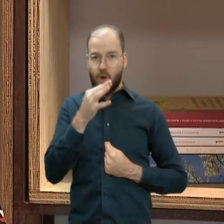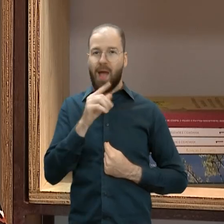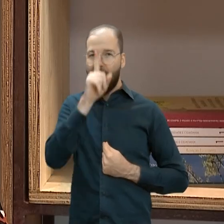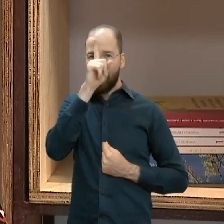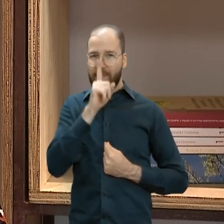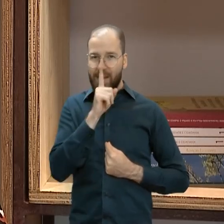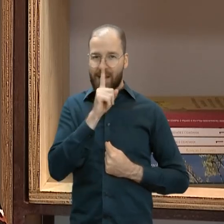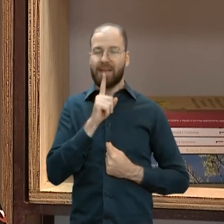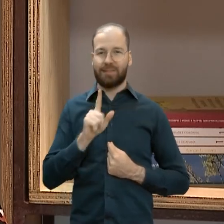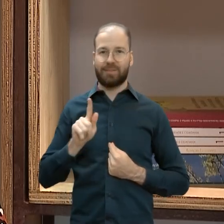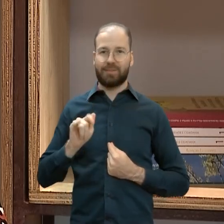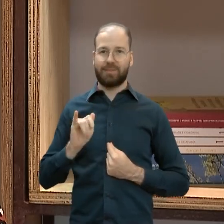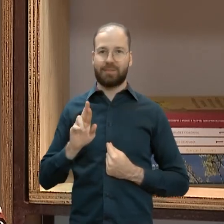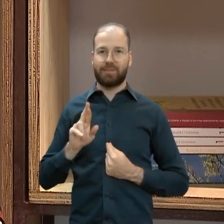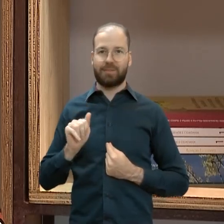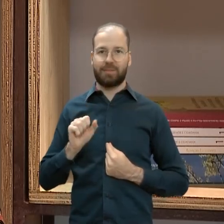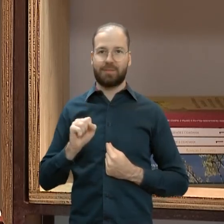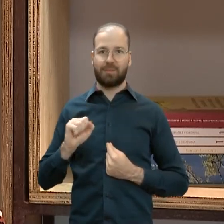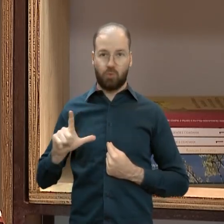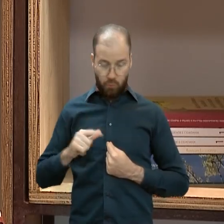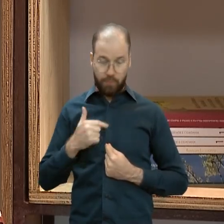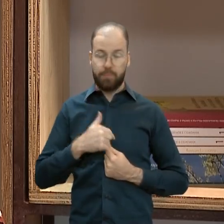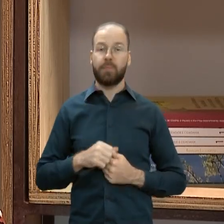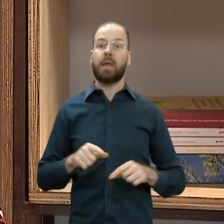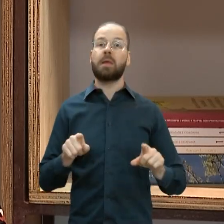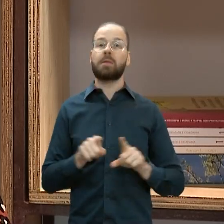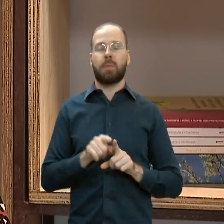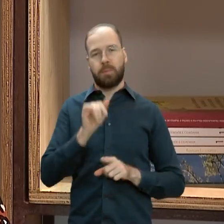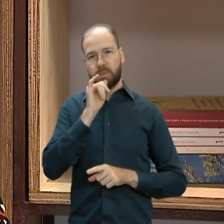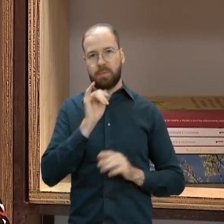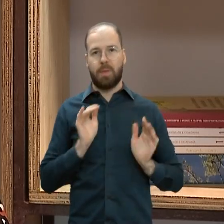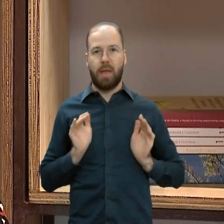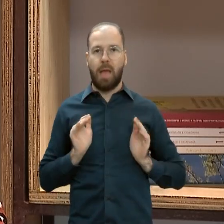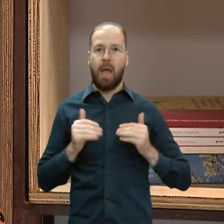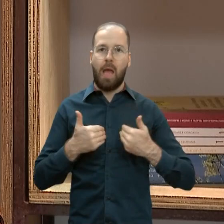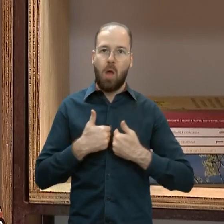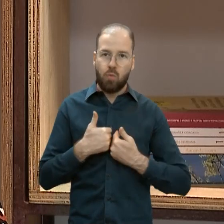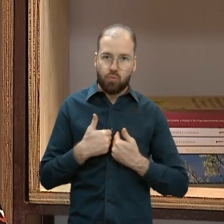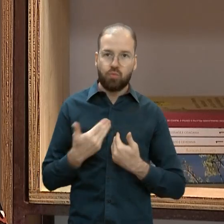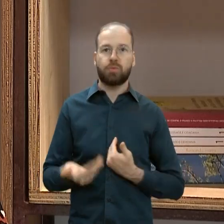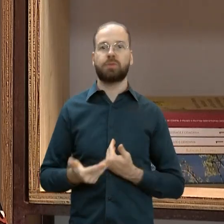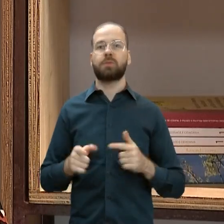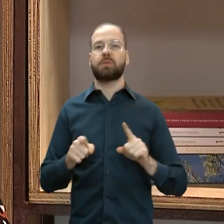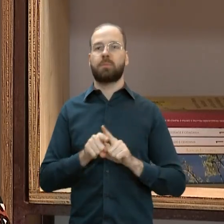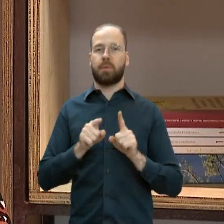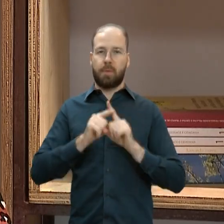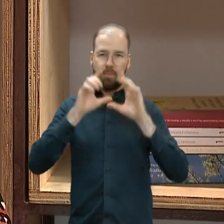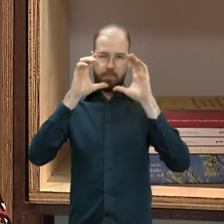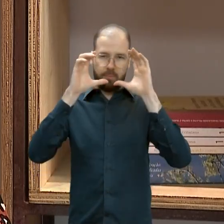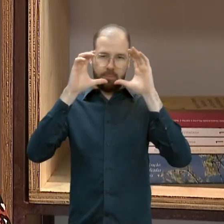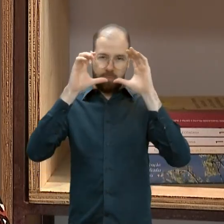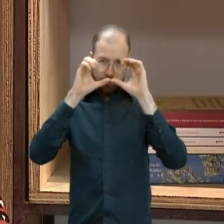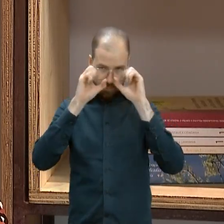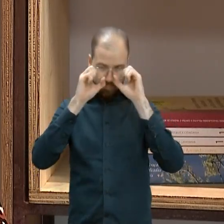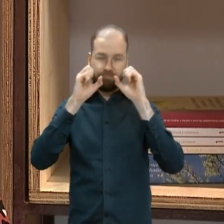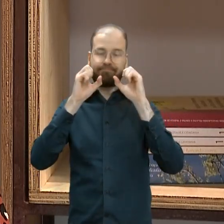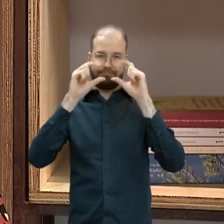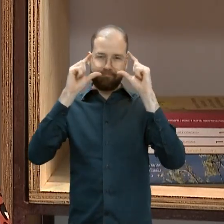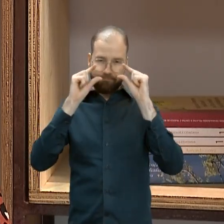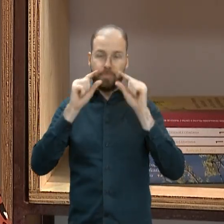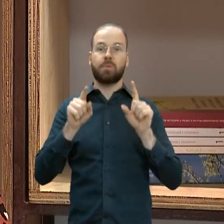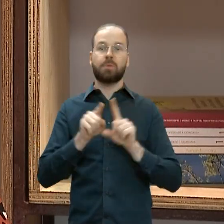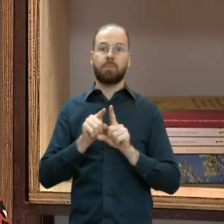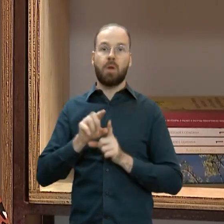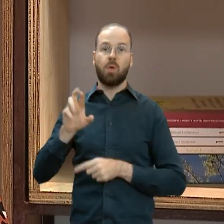nós sabemos, é transtorno do espectro autista, pessoas com baixa visão, e surdez,